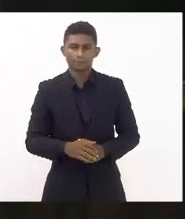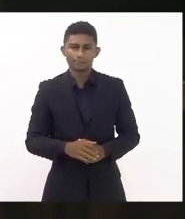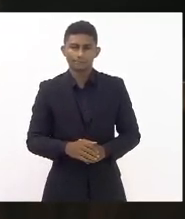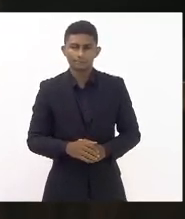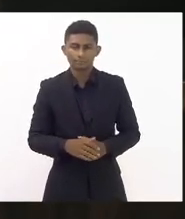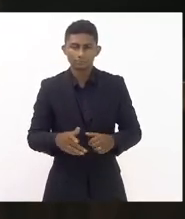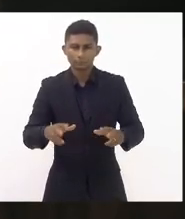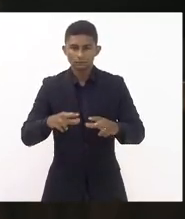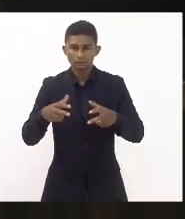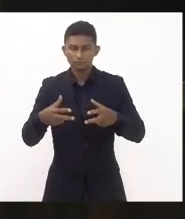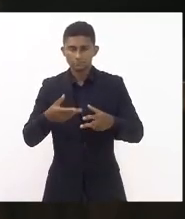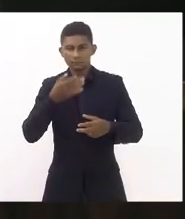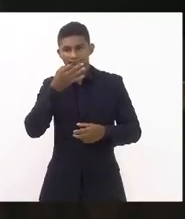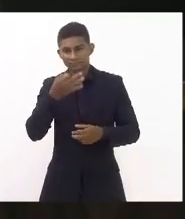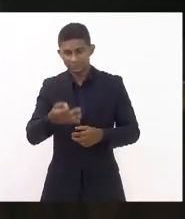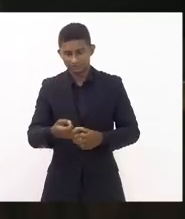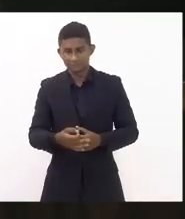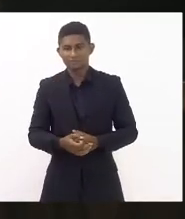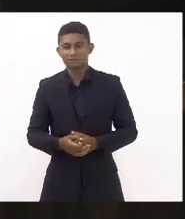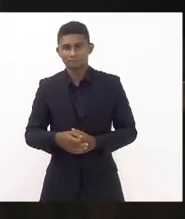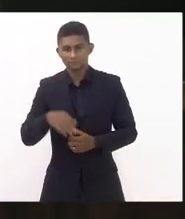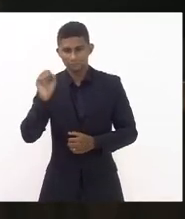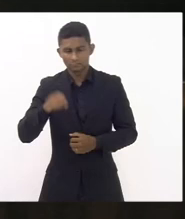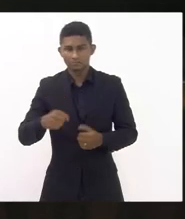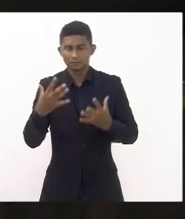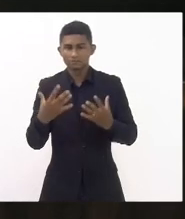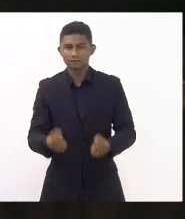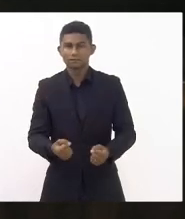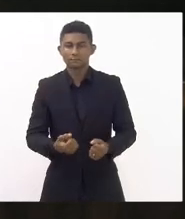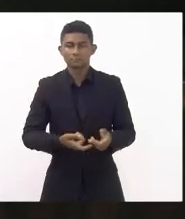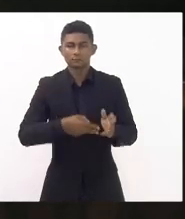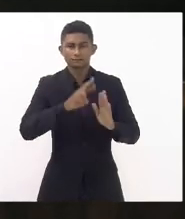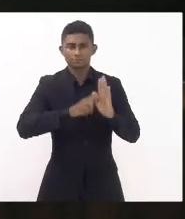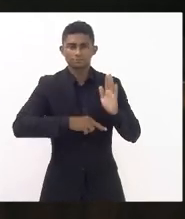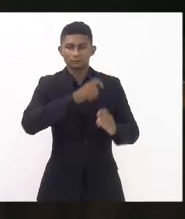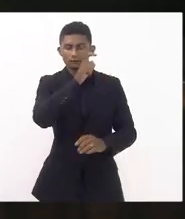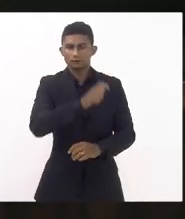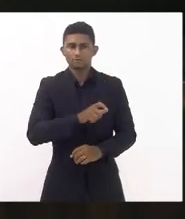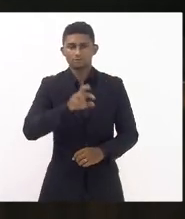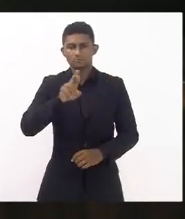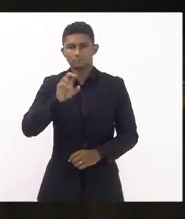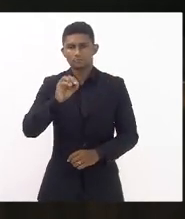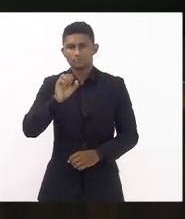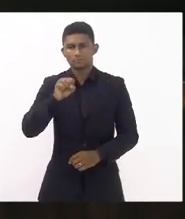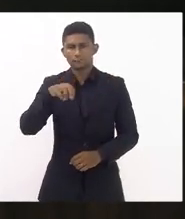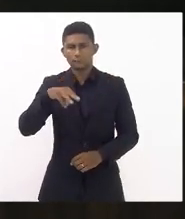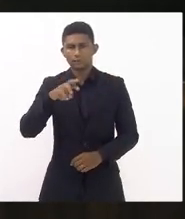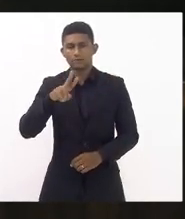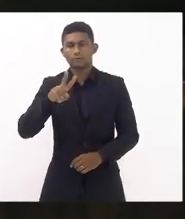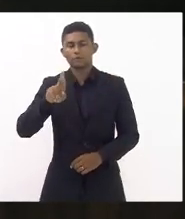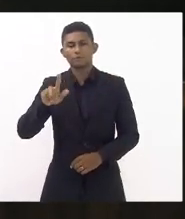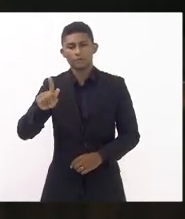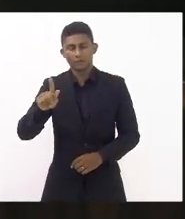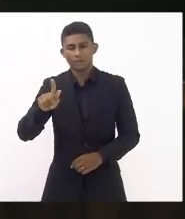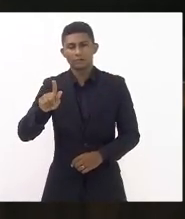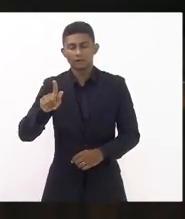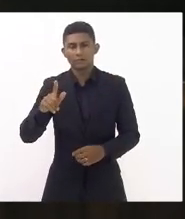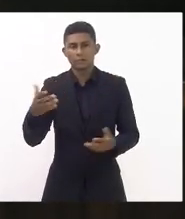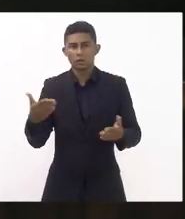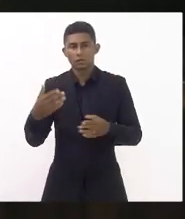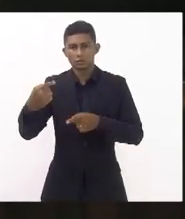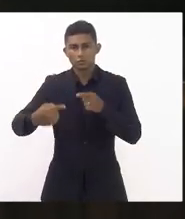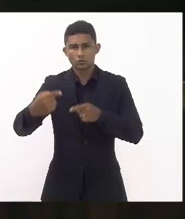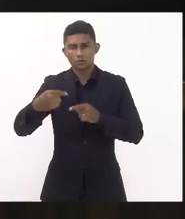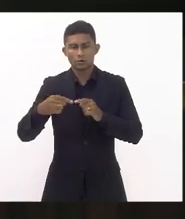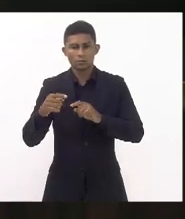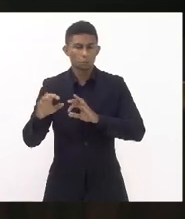Parecer da Comissão de Normas Internas e Proposições Externas, favorável. Relator, deputado Rosenberg Rey. Em votação. Em discussão. Não